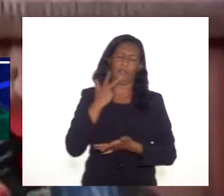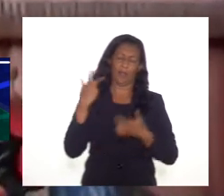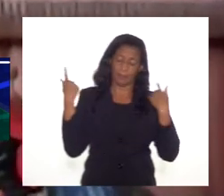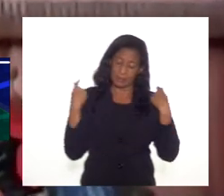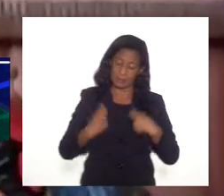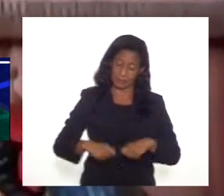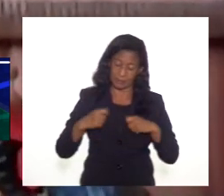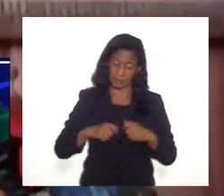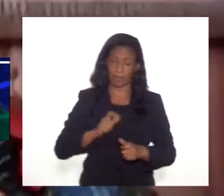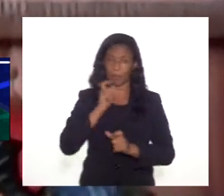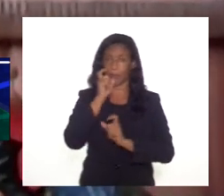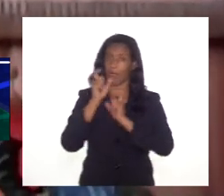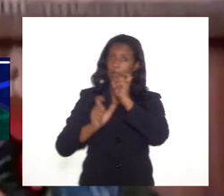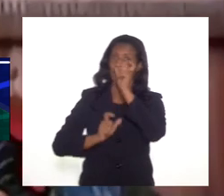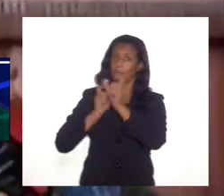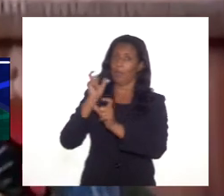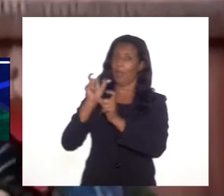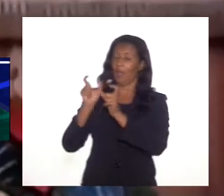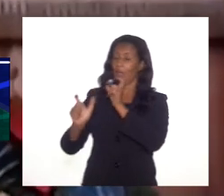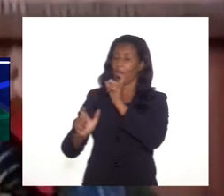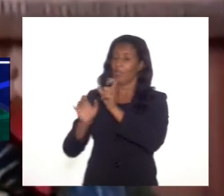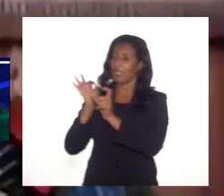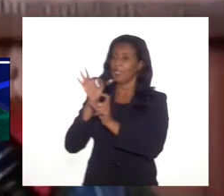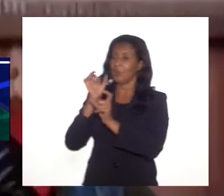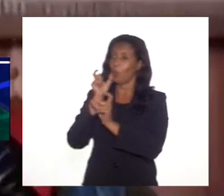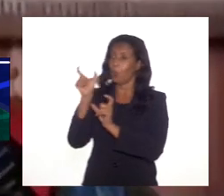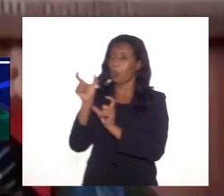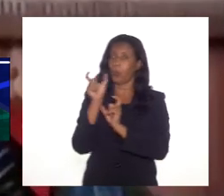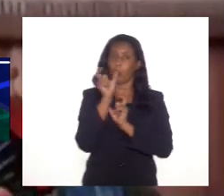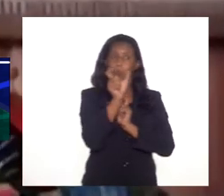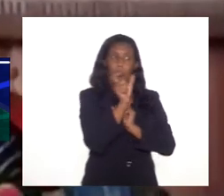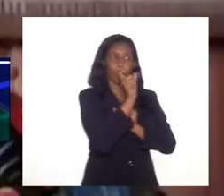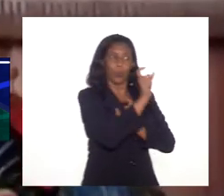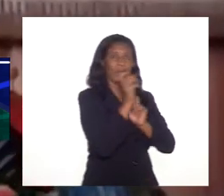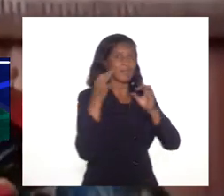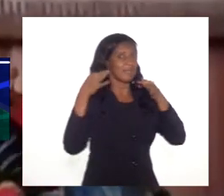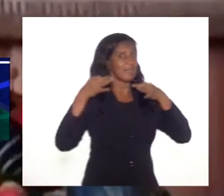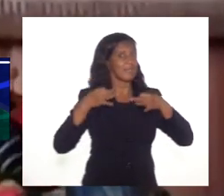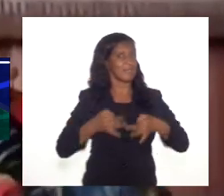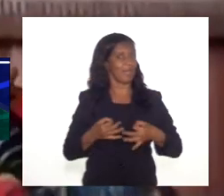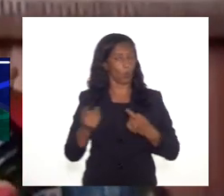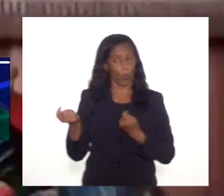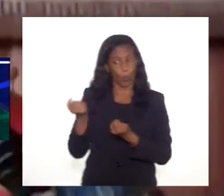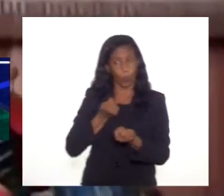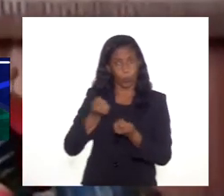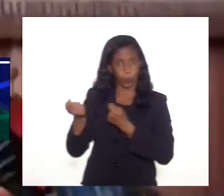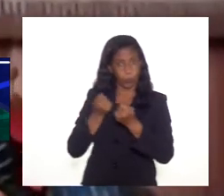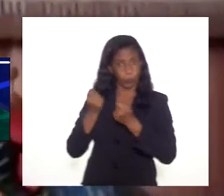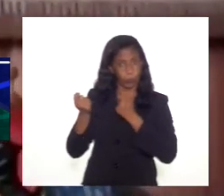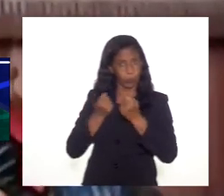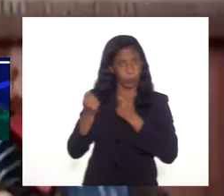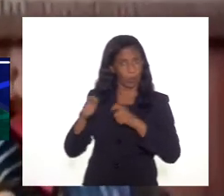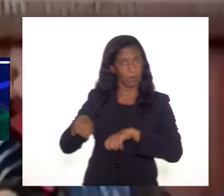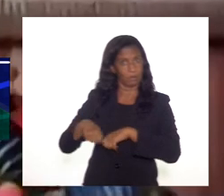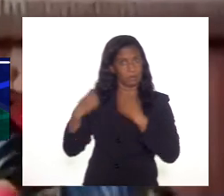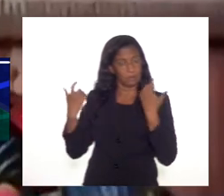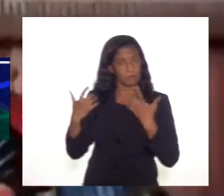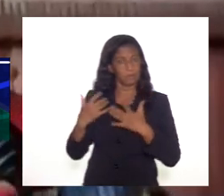as palavras nos lugares certos. estamos em uma economia recessiva, de recessão.